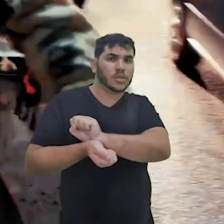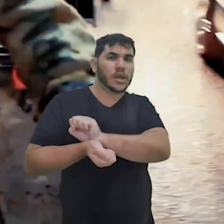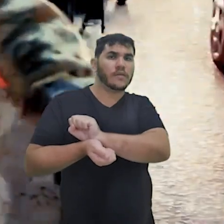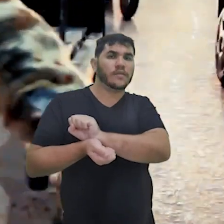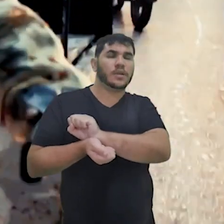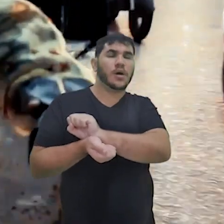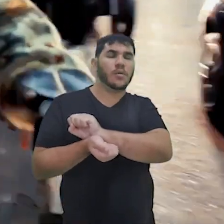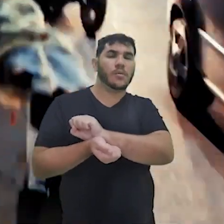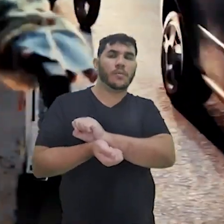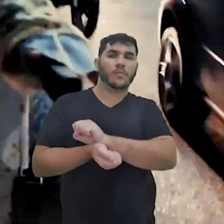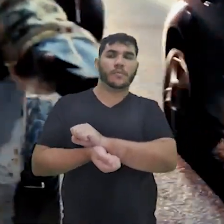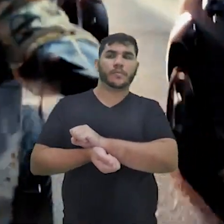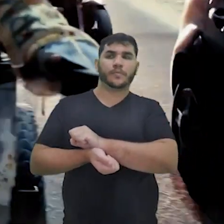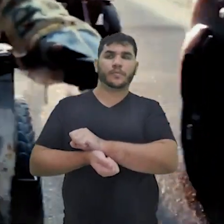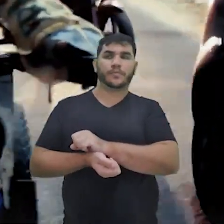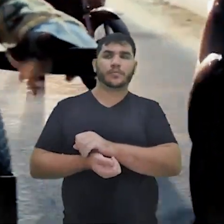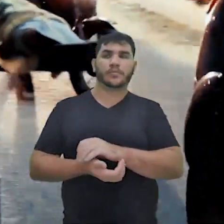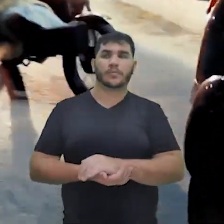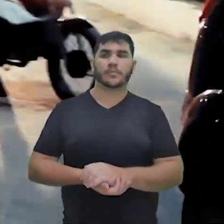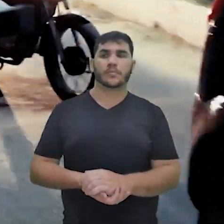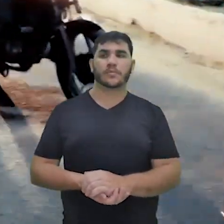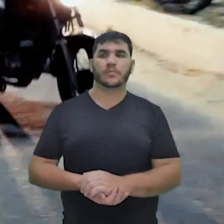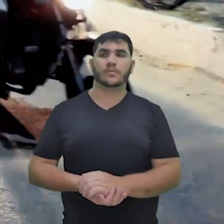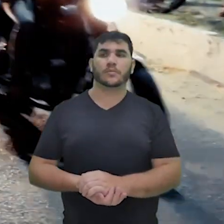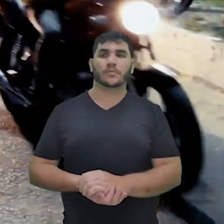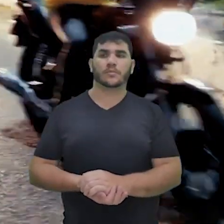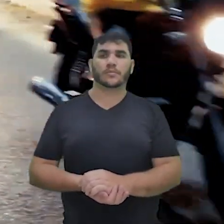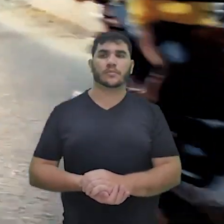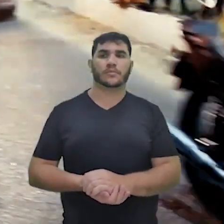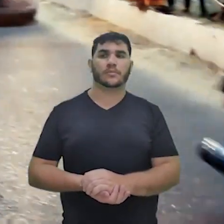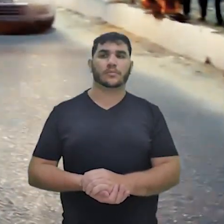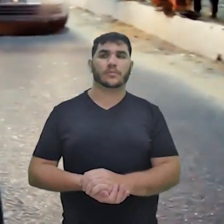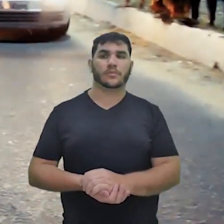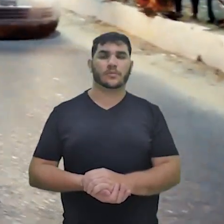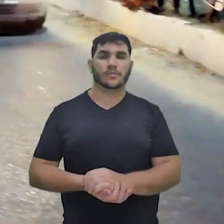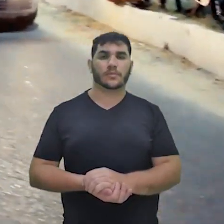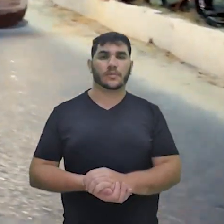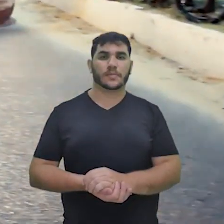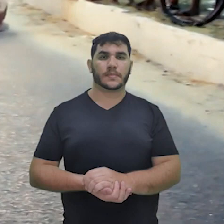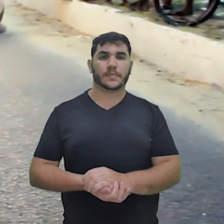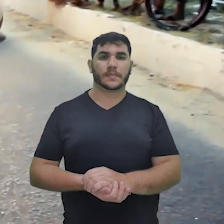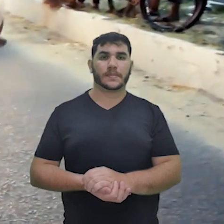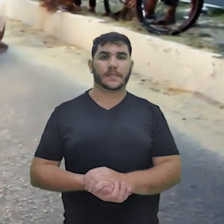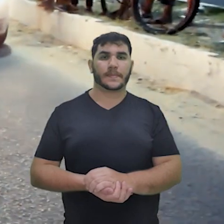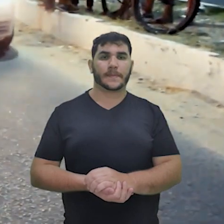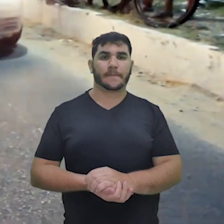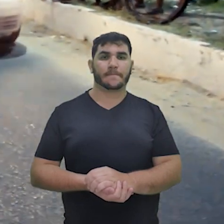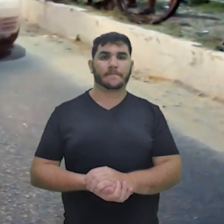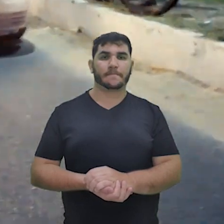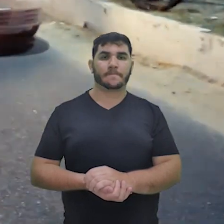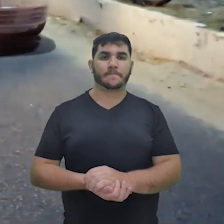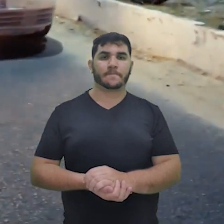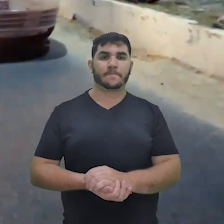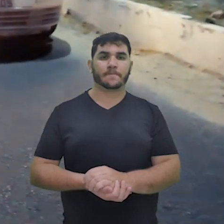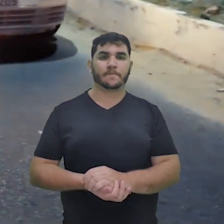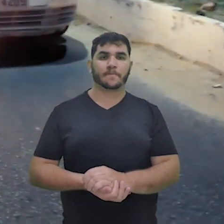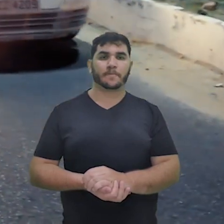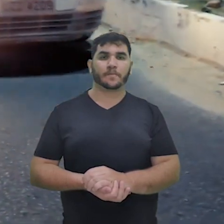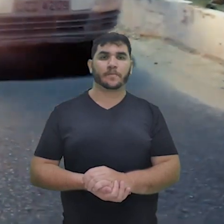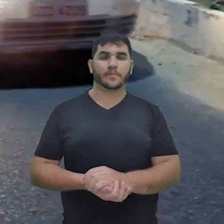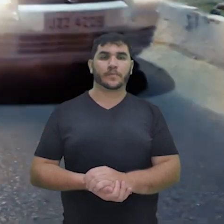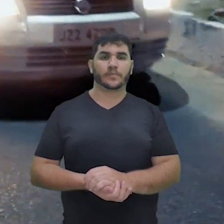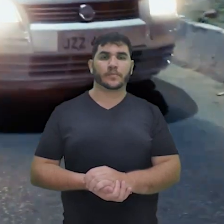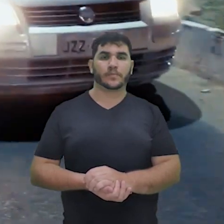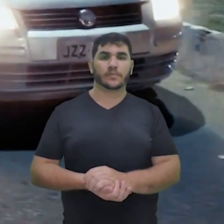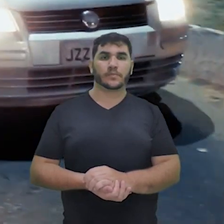A personagem puxa um carrinho de mão pelas ruas, o público em volta acompanha. Ela usa roupas com pedaços de tecido sobrepostos.